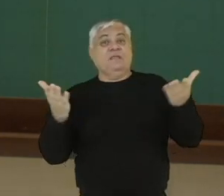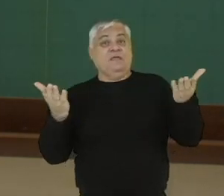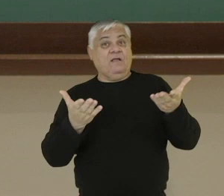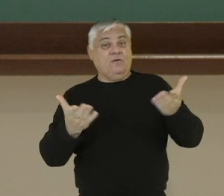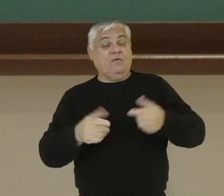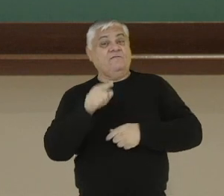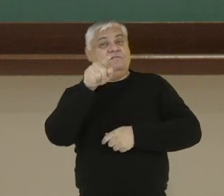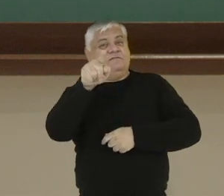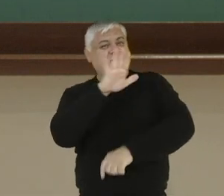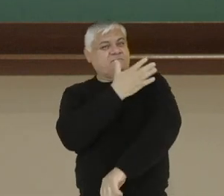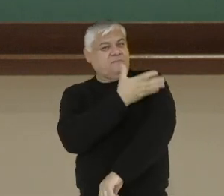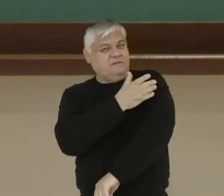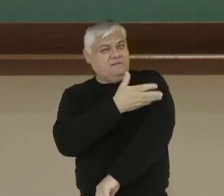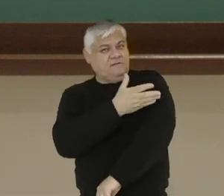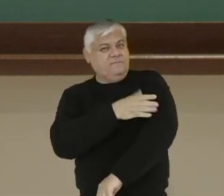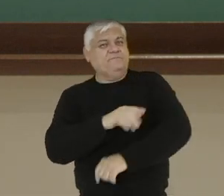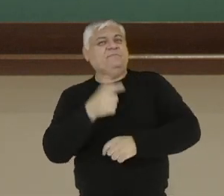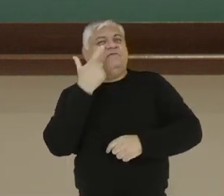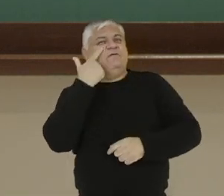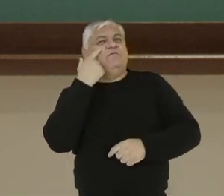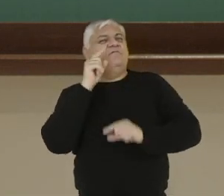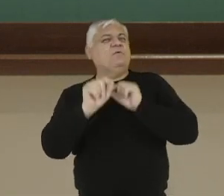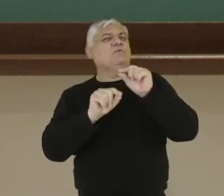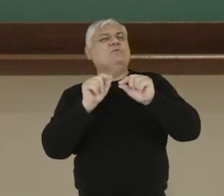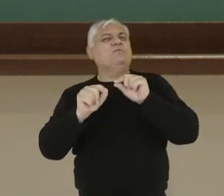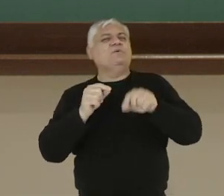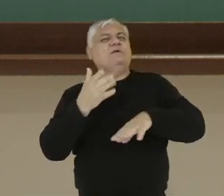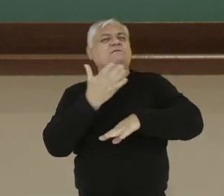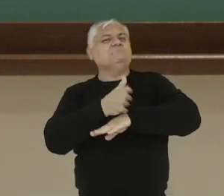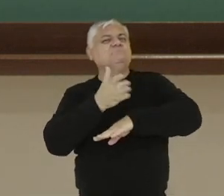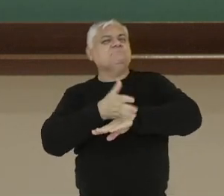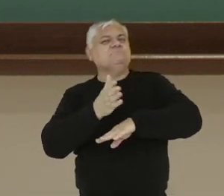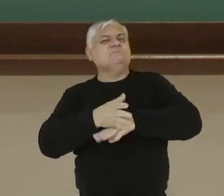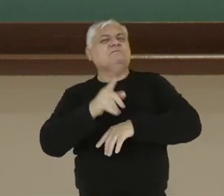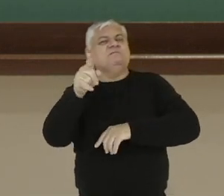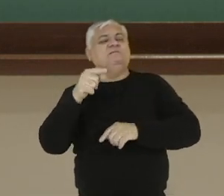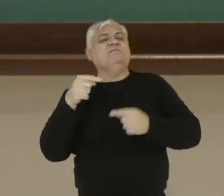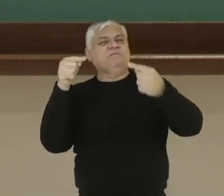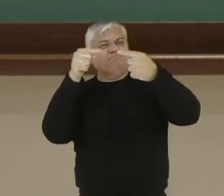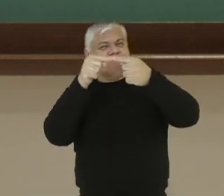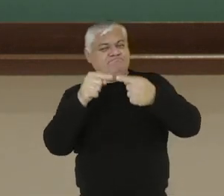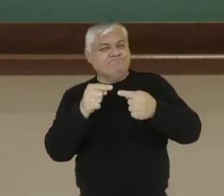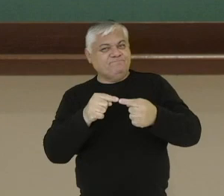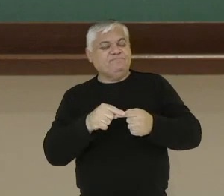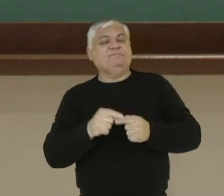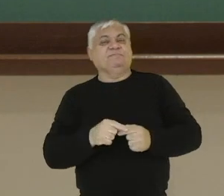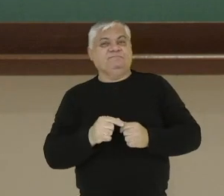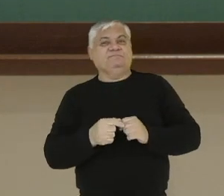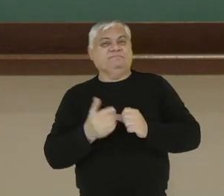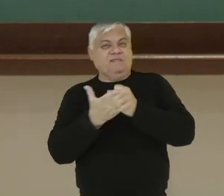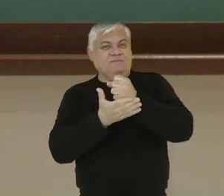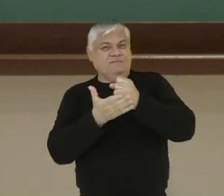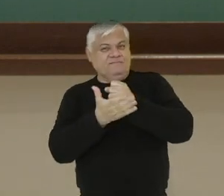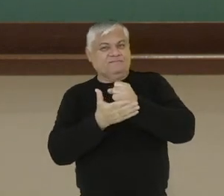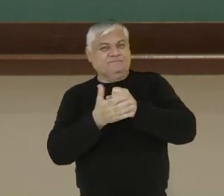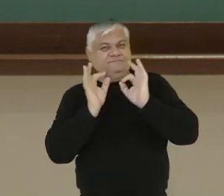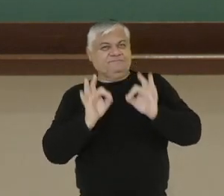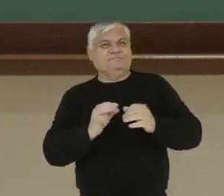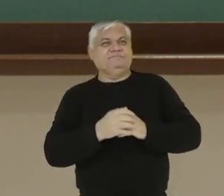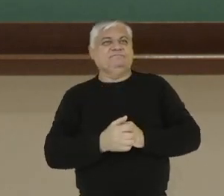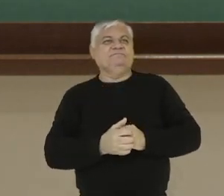Agora, nós vamos fazer um exercício. Vamos ver o que pede nesse praticando, em que você vai ter que aplicar a ideia de princípio fundamental da contagem. Se